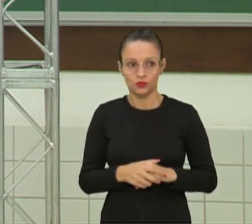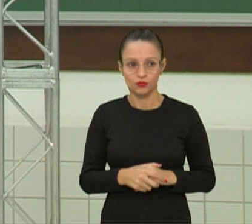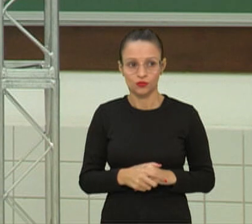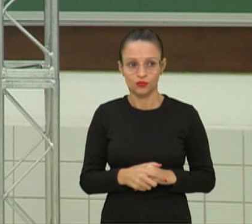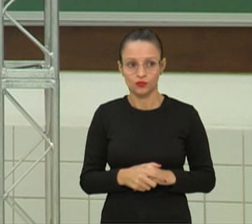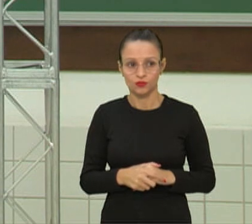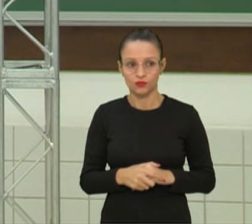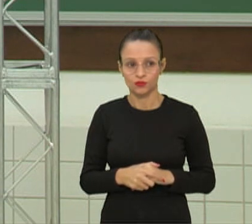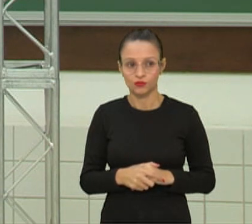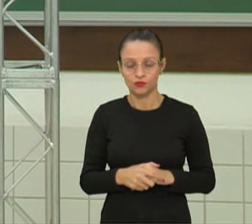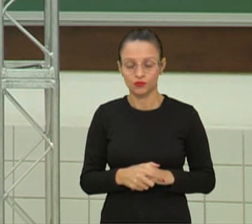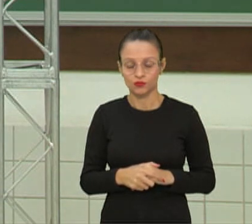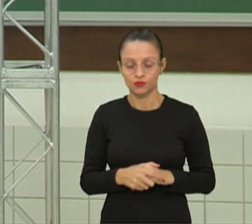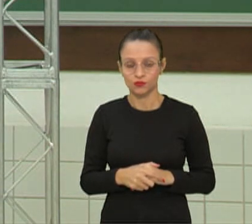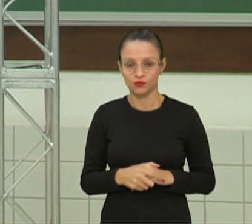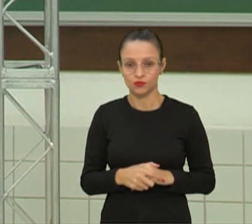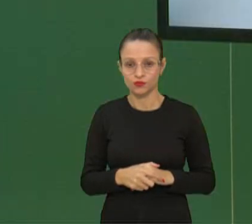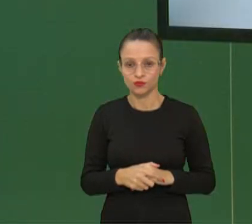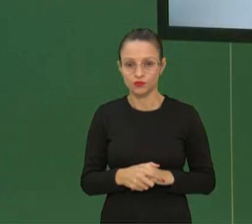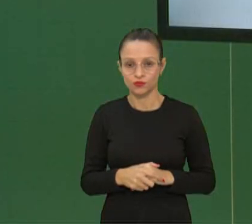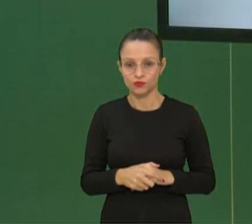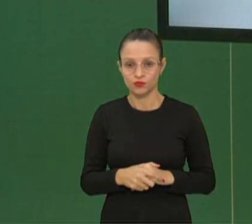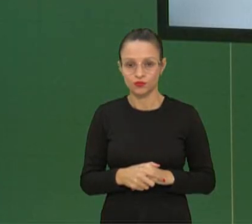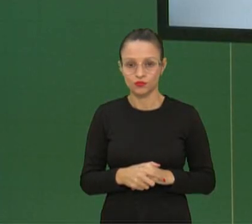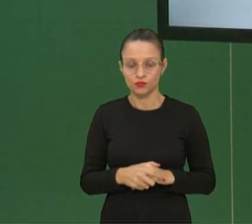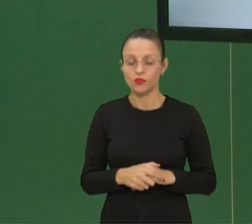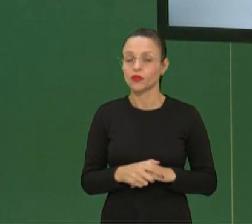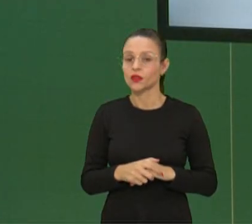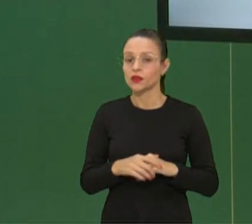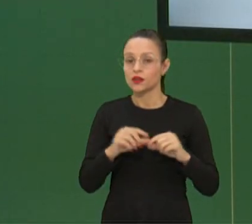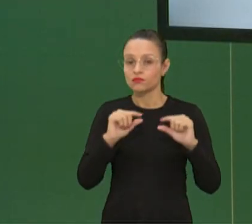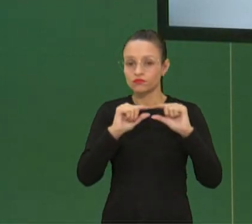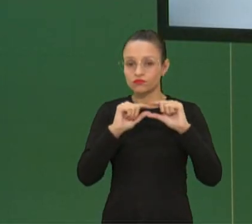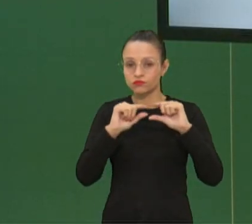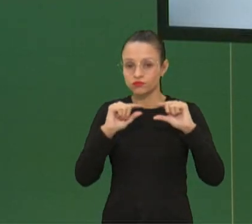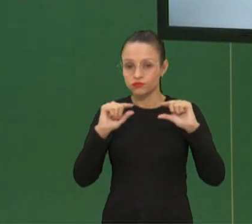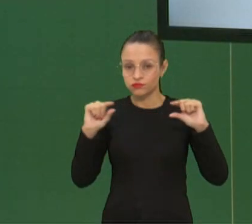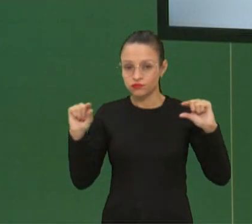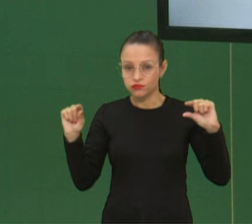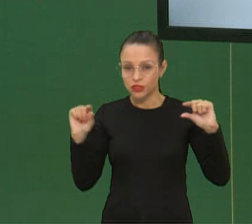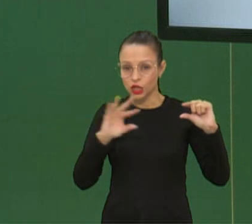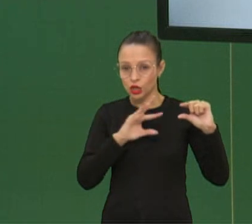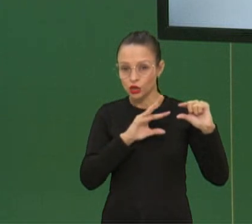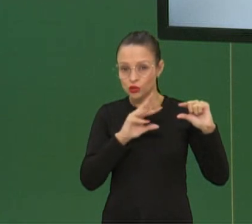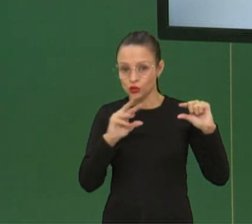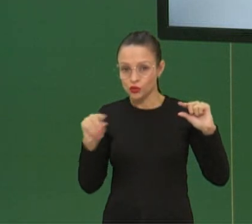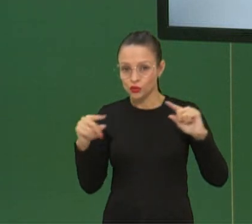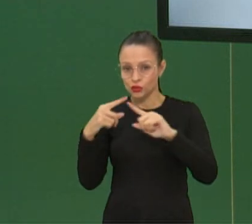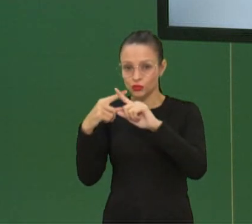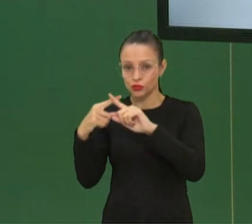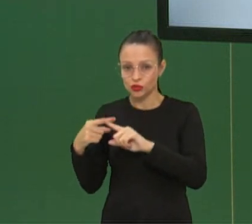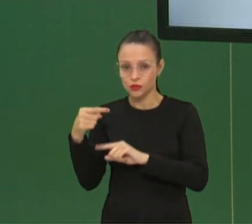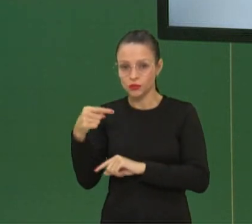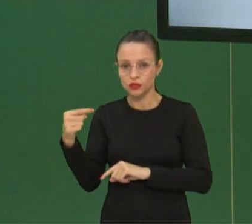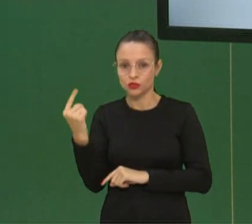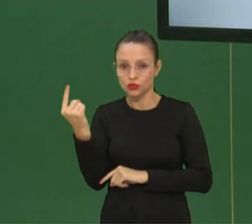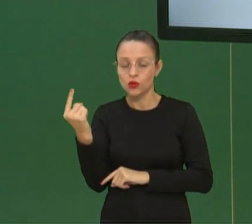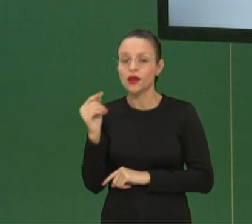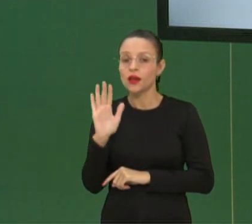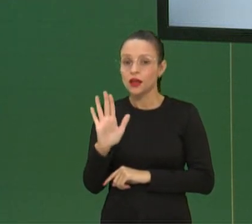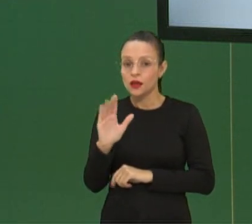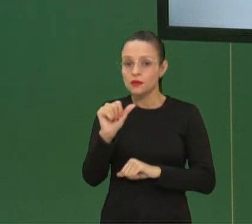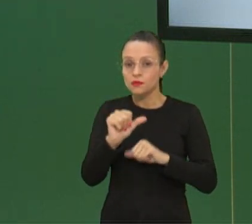aqui, posso pôr mais aqui do lado do menos 15, tanto faz. Quando eu multiplico a equação por menos 1, ela muda? Não. Mudam os finais,